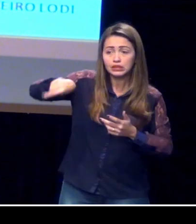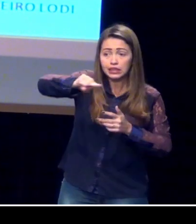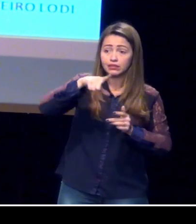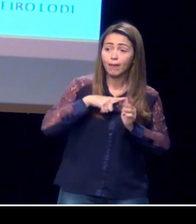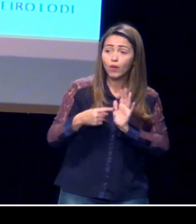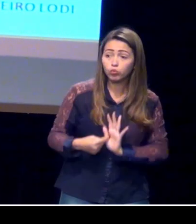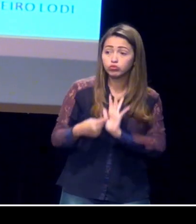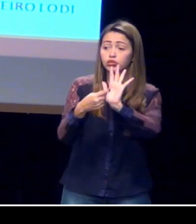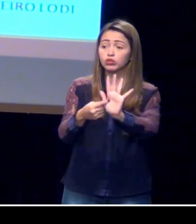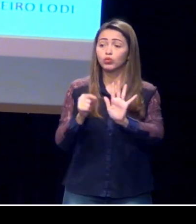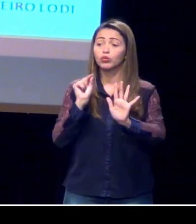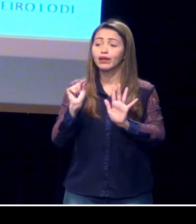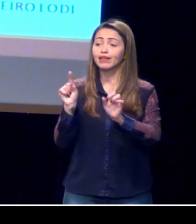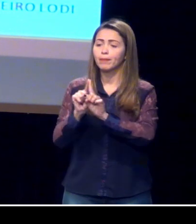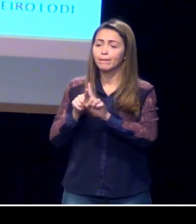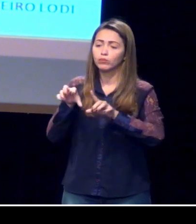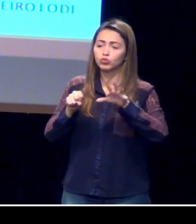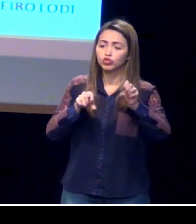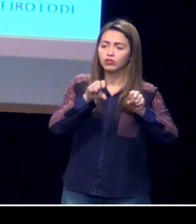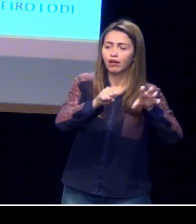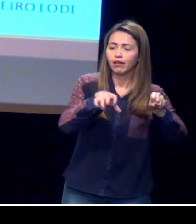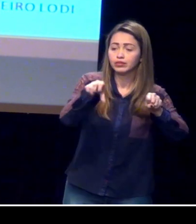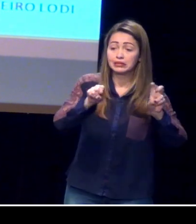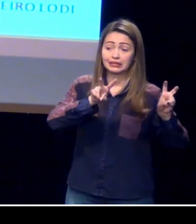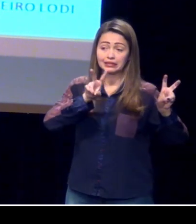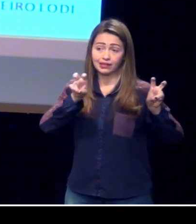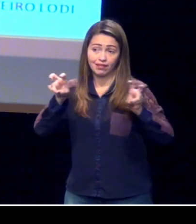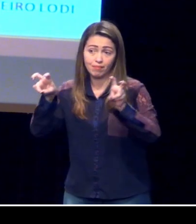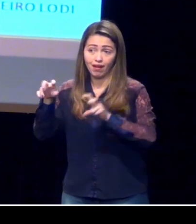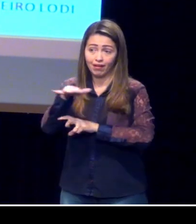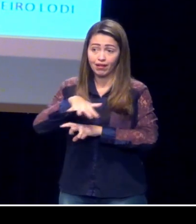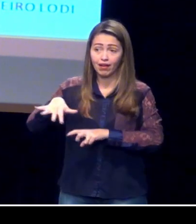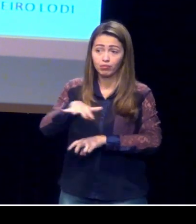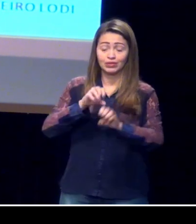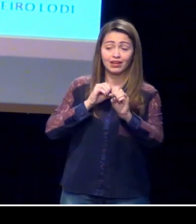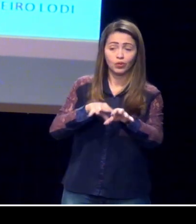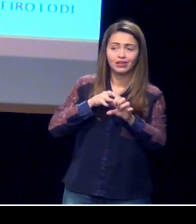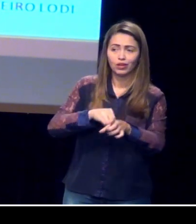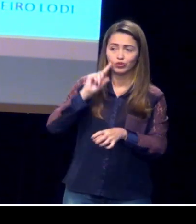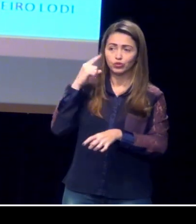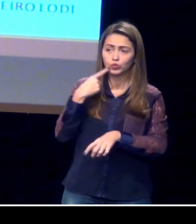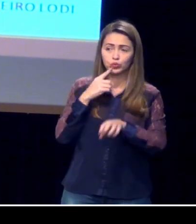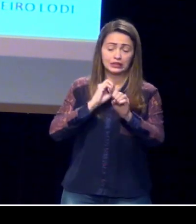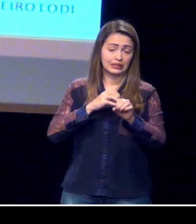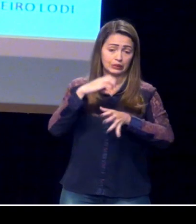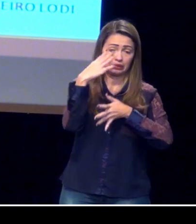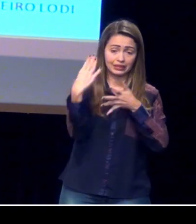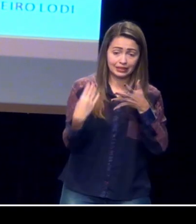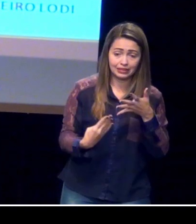mostrando e buscando temas, campos na educação de surdo, no ensino de libras,